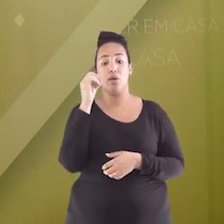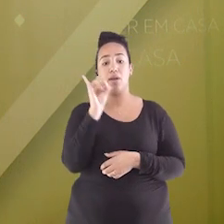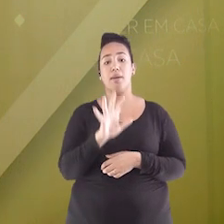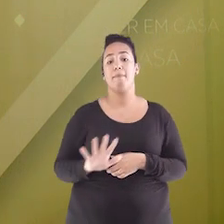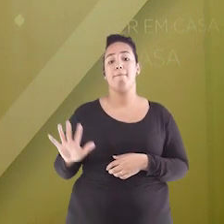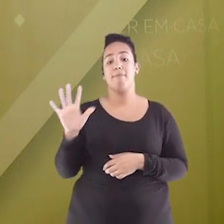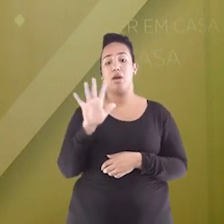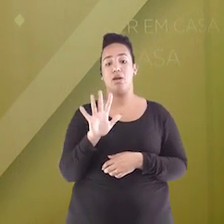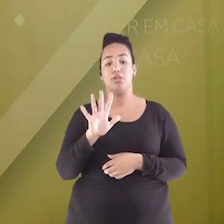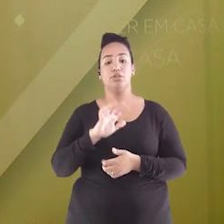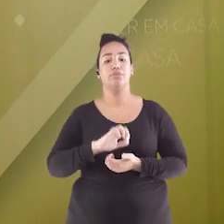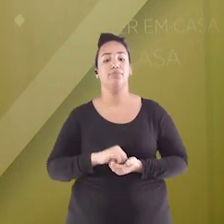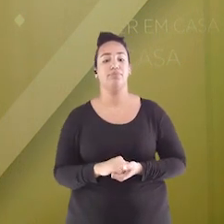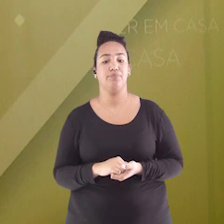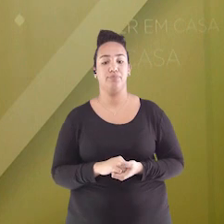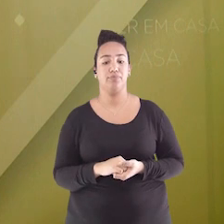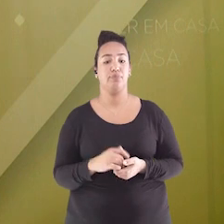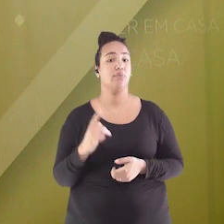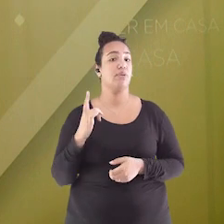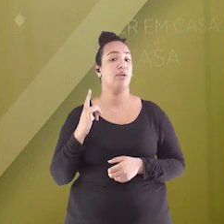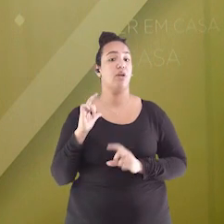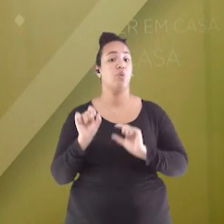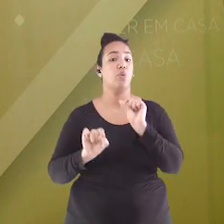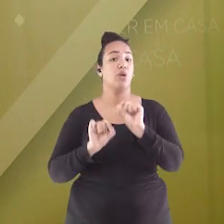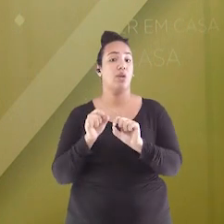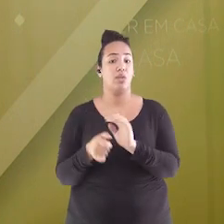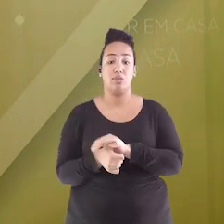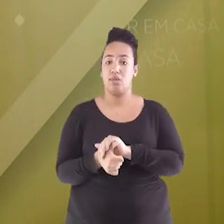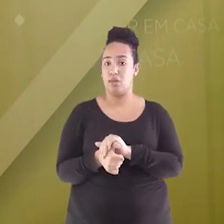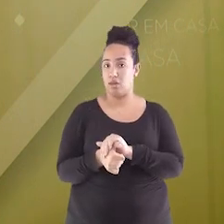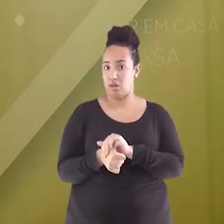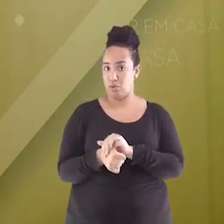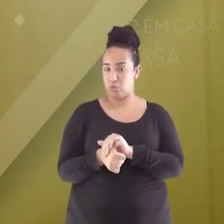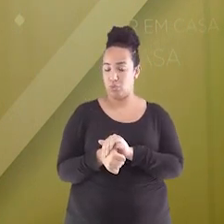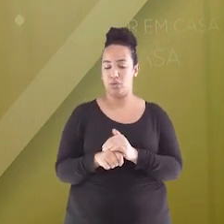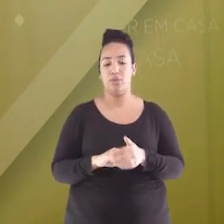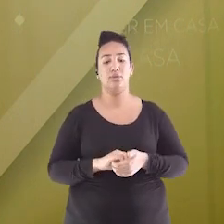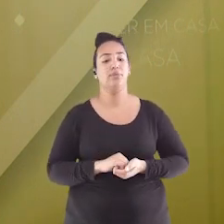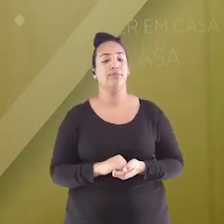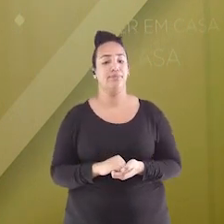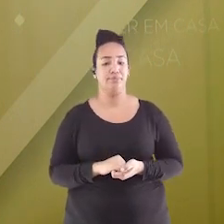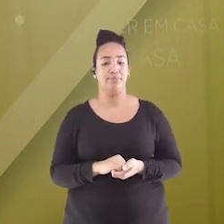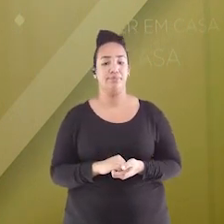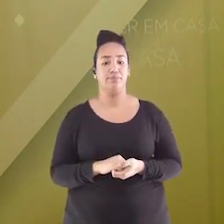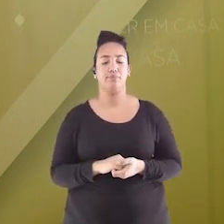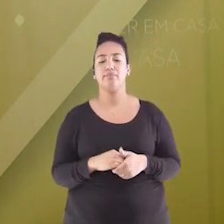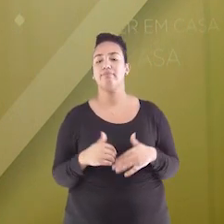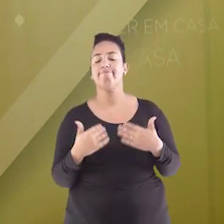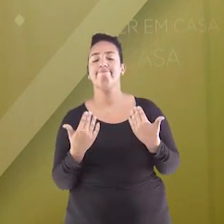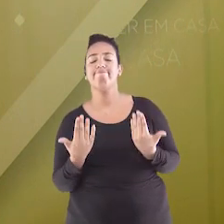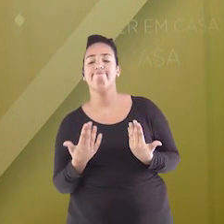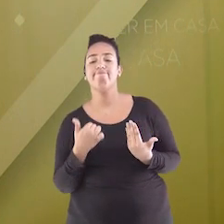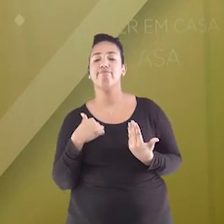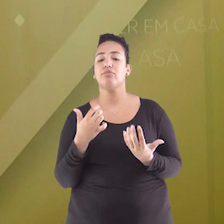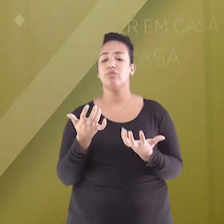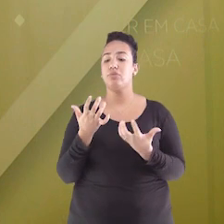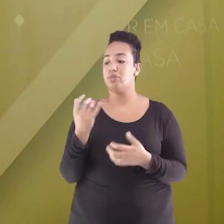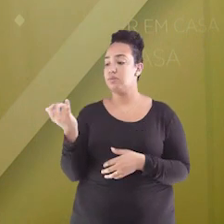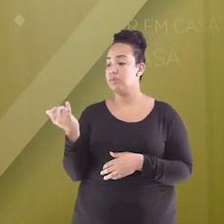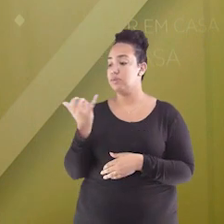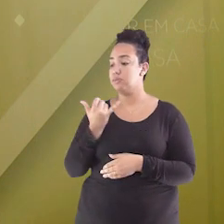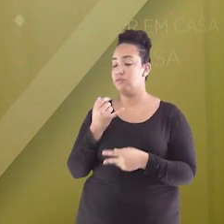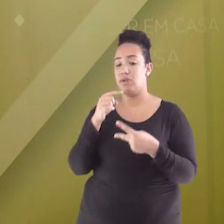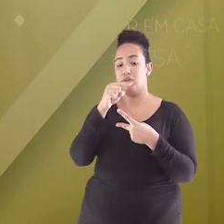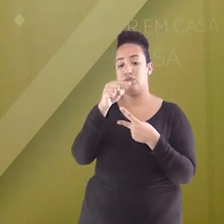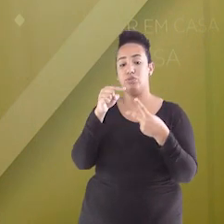imagem. Bom, eu tenho uma... Tartaruga. Bom, Leon, eu quero que você me dê